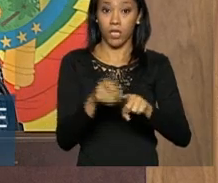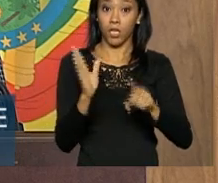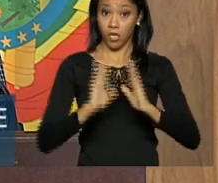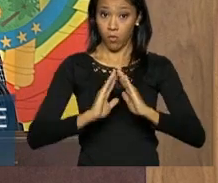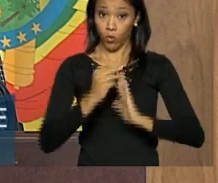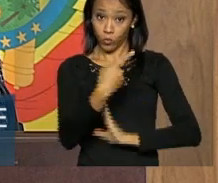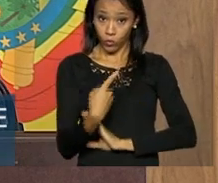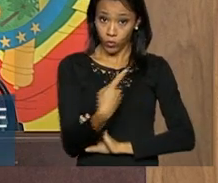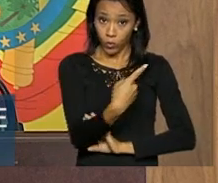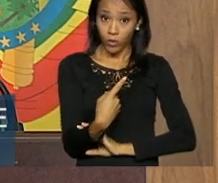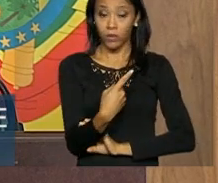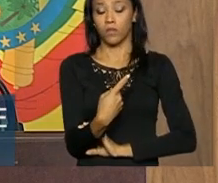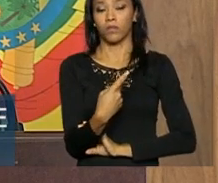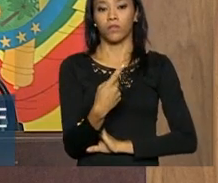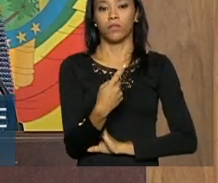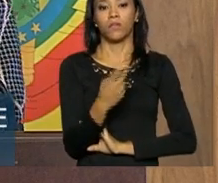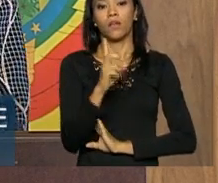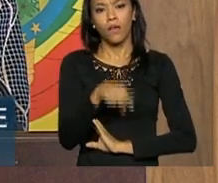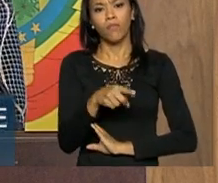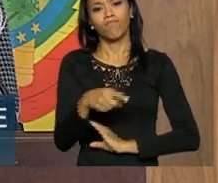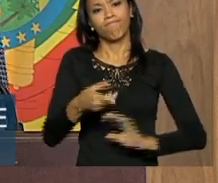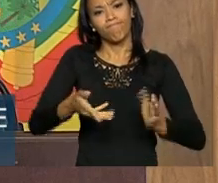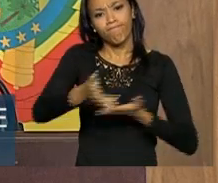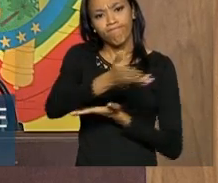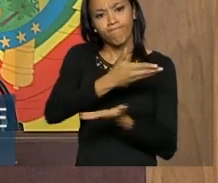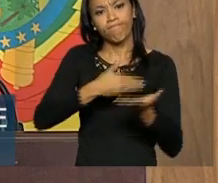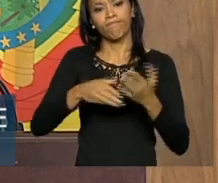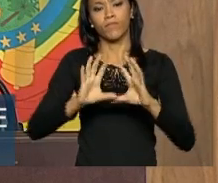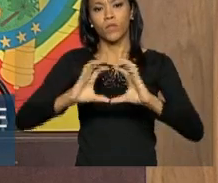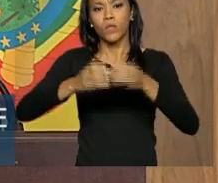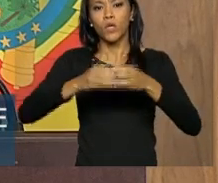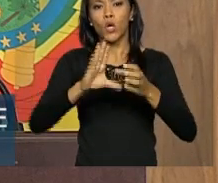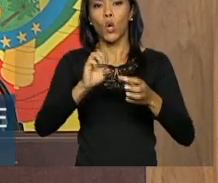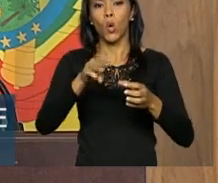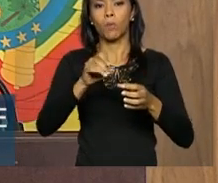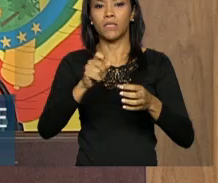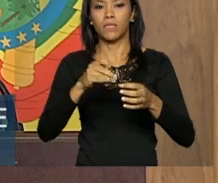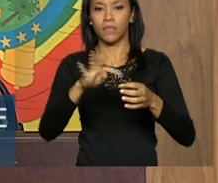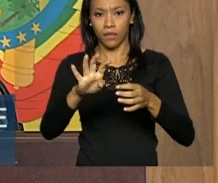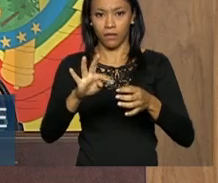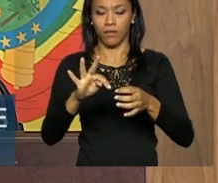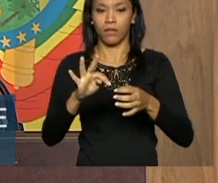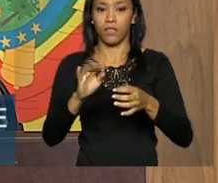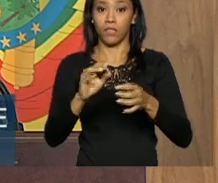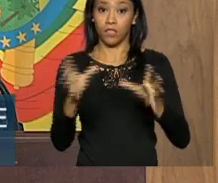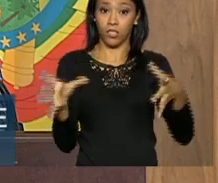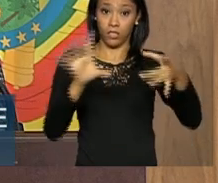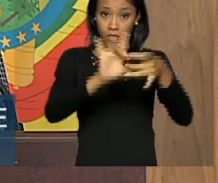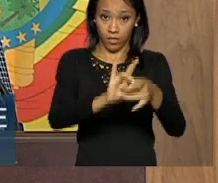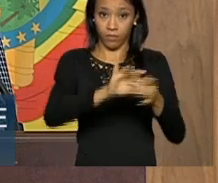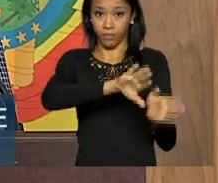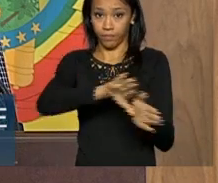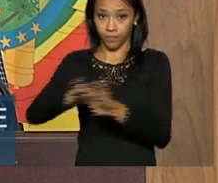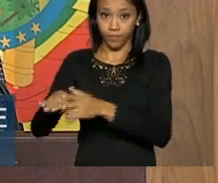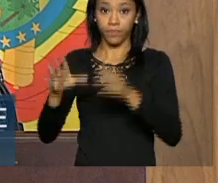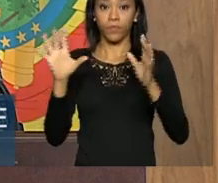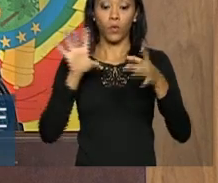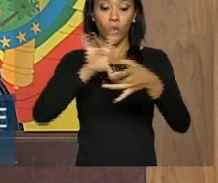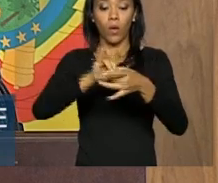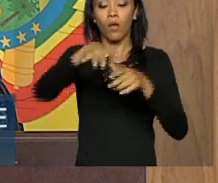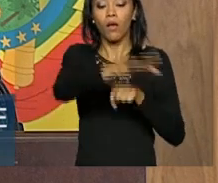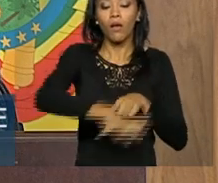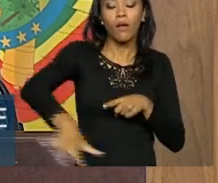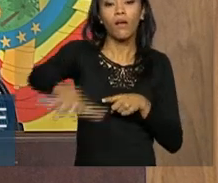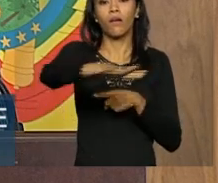países, estimulando as reuniões dos comitês de integração fronteiriça. No plano regional, a adesão